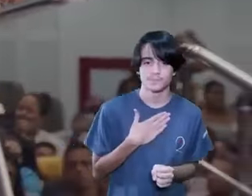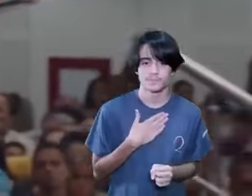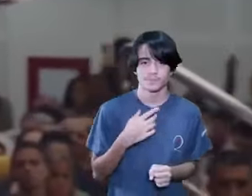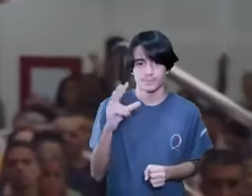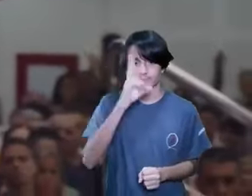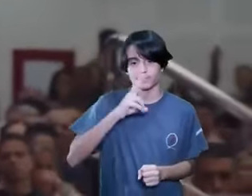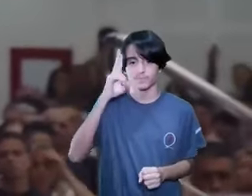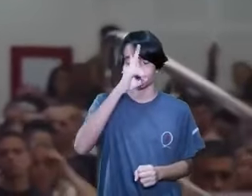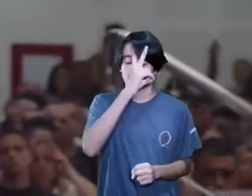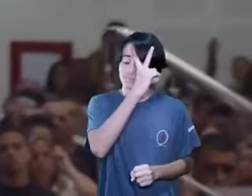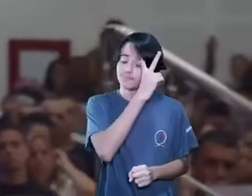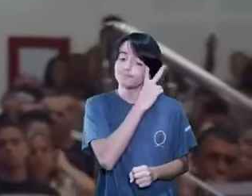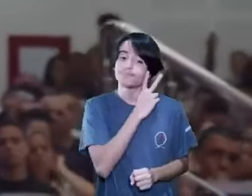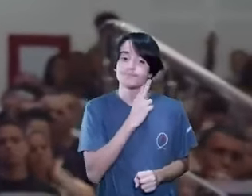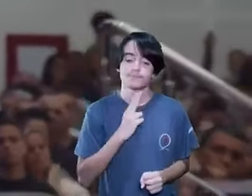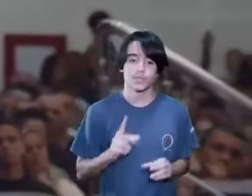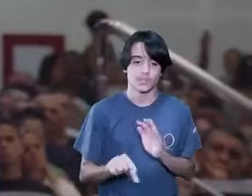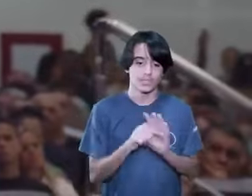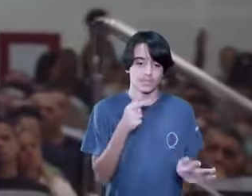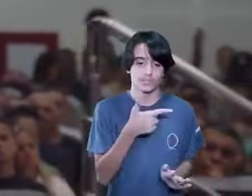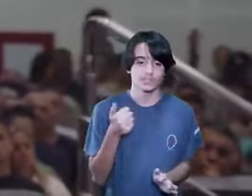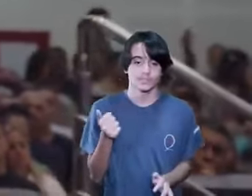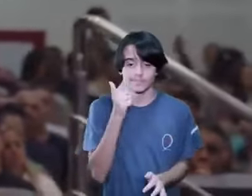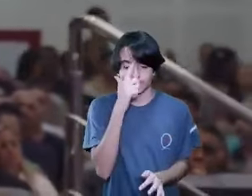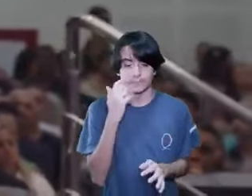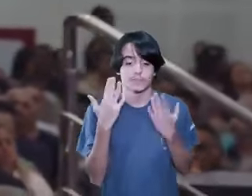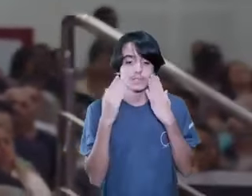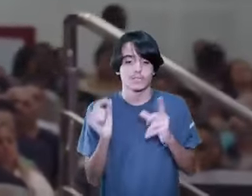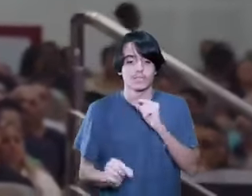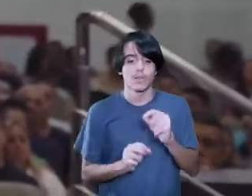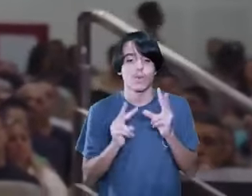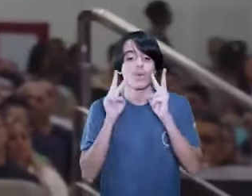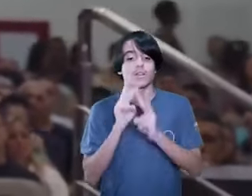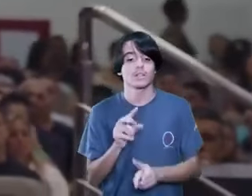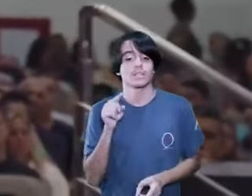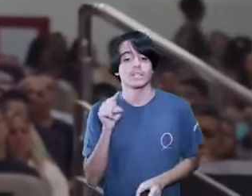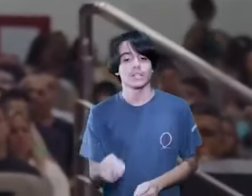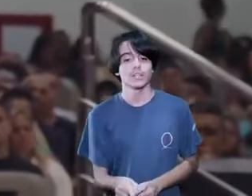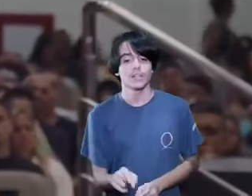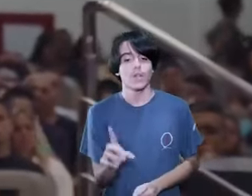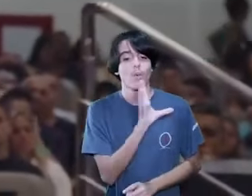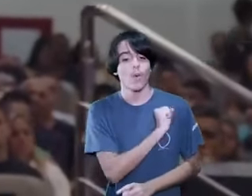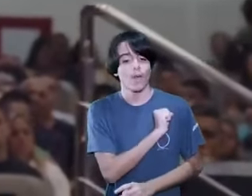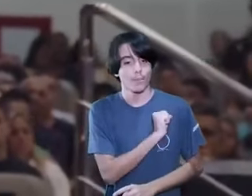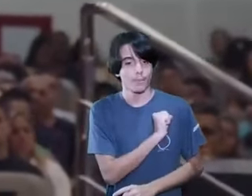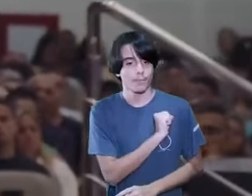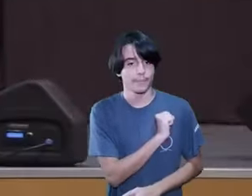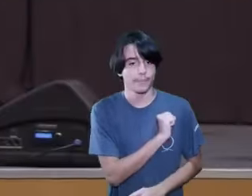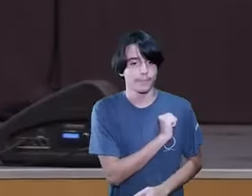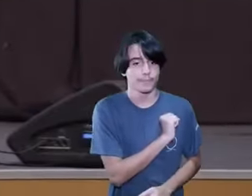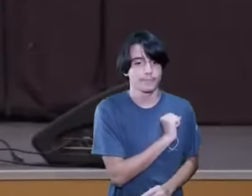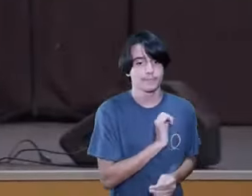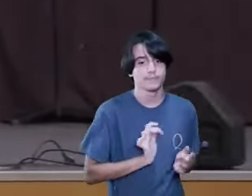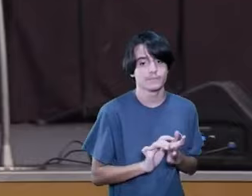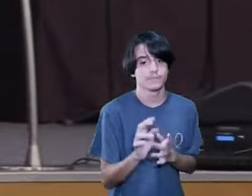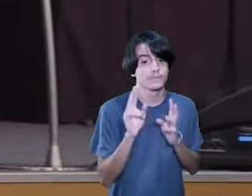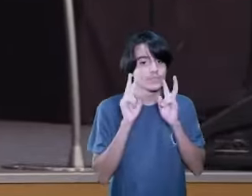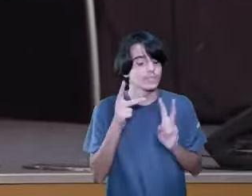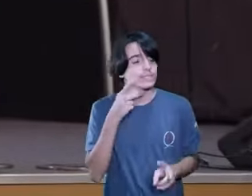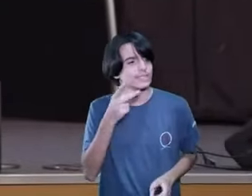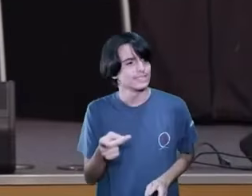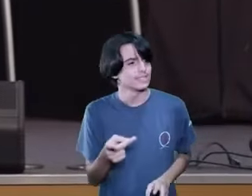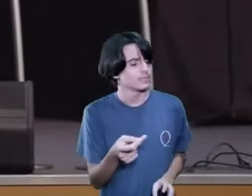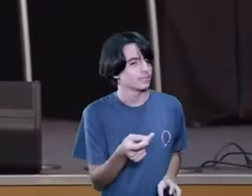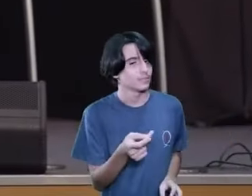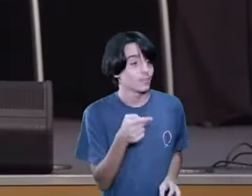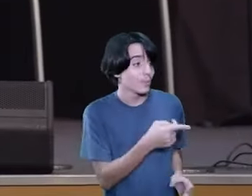lembra que o versículo 21 diz: olhando para ele, o amor. Jesus olhou e disse: você está enganado.